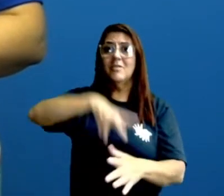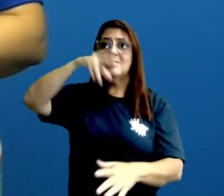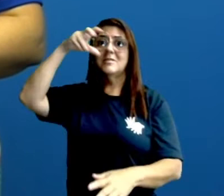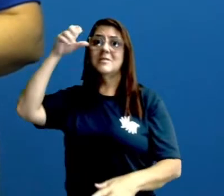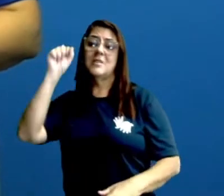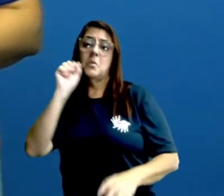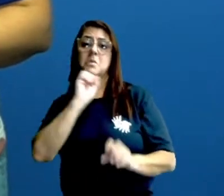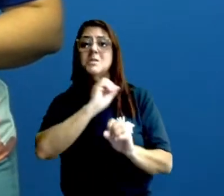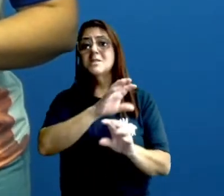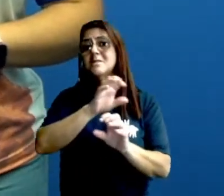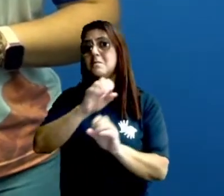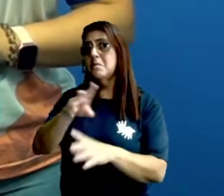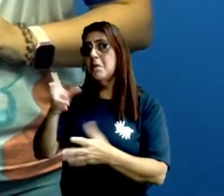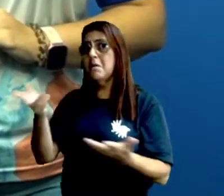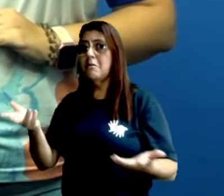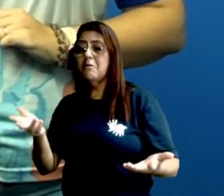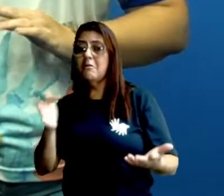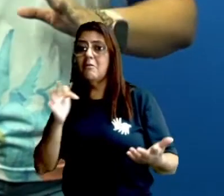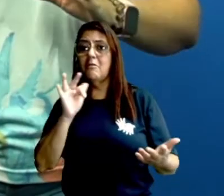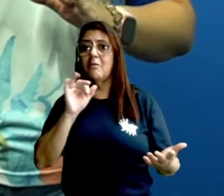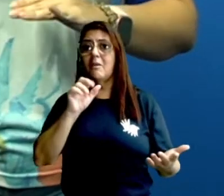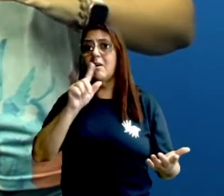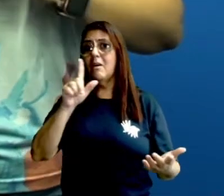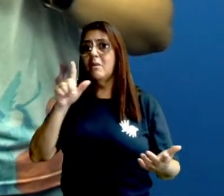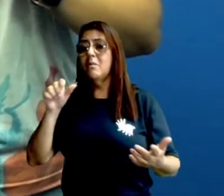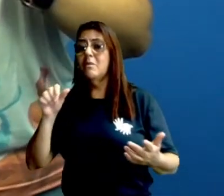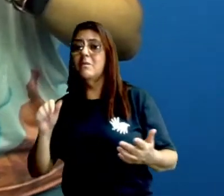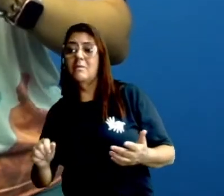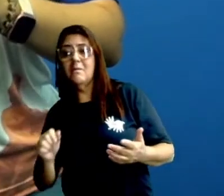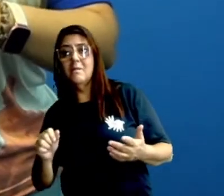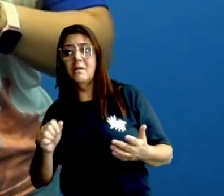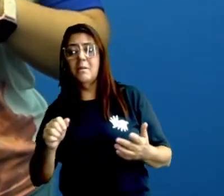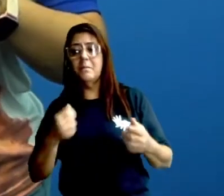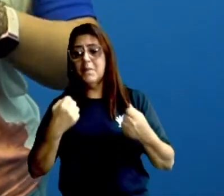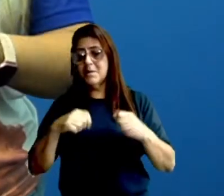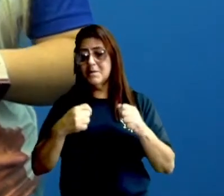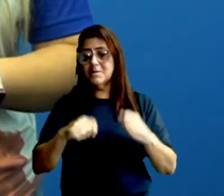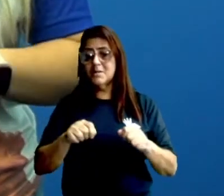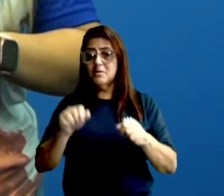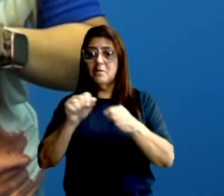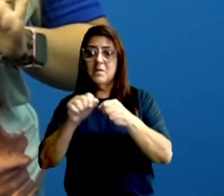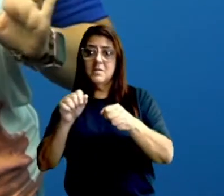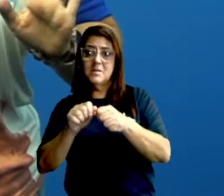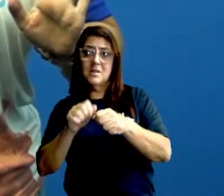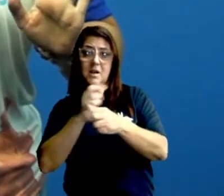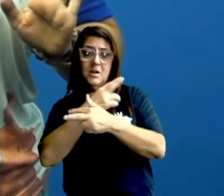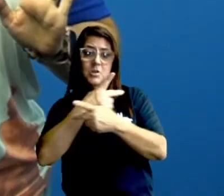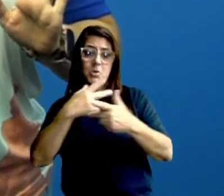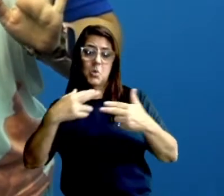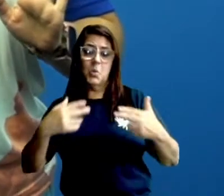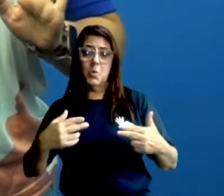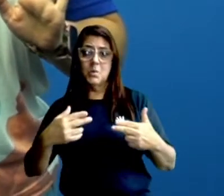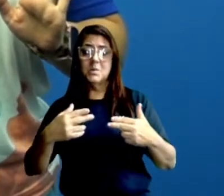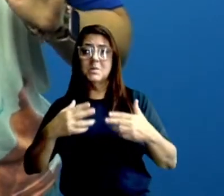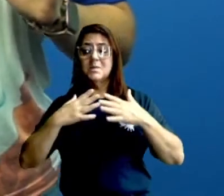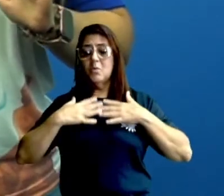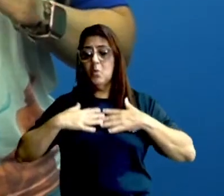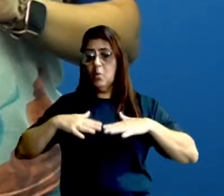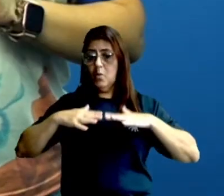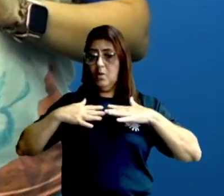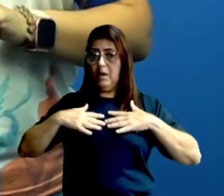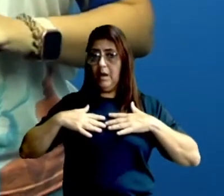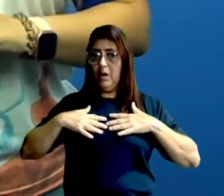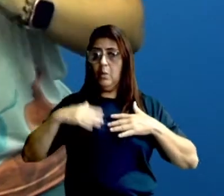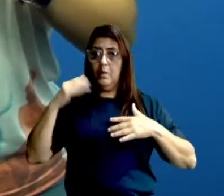é o ensinamento que esta fábula traz para mim? Que eu tenho que fazer as coisas devagar e nunca ter preguiça,